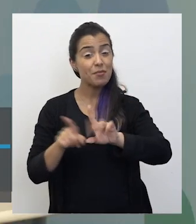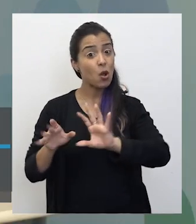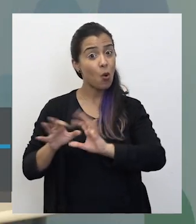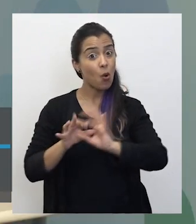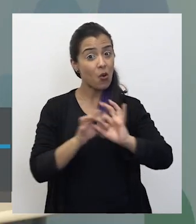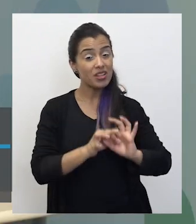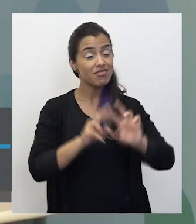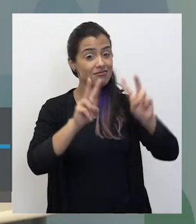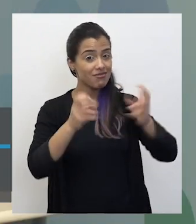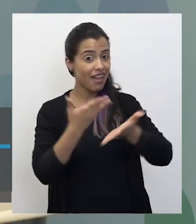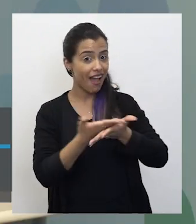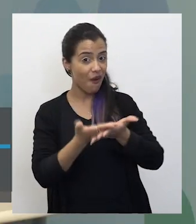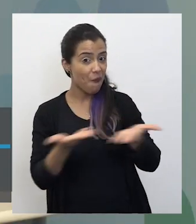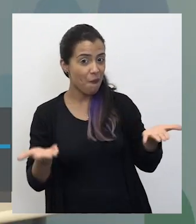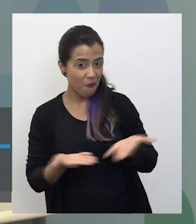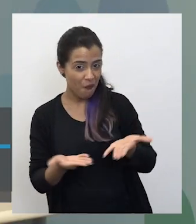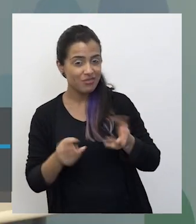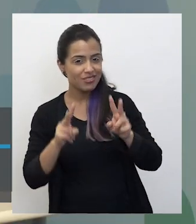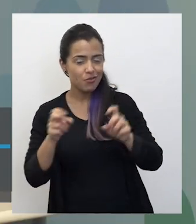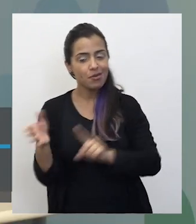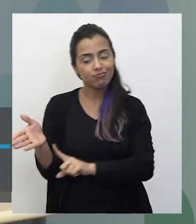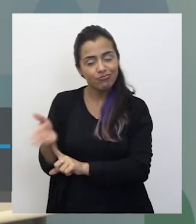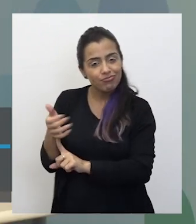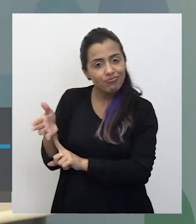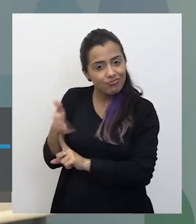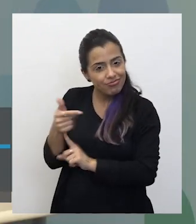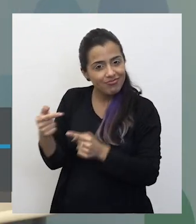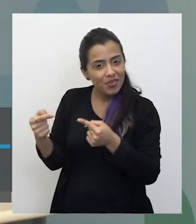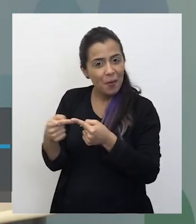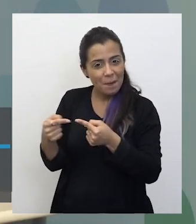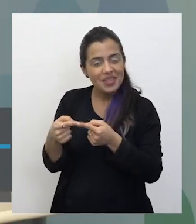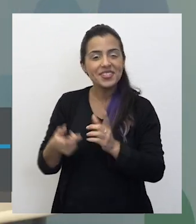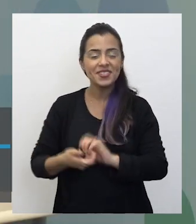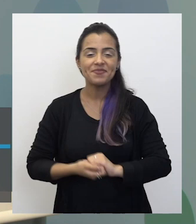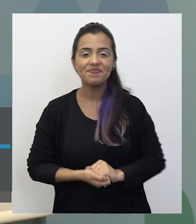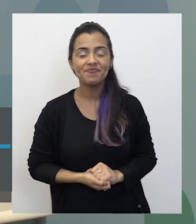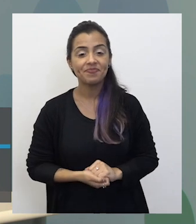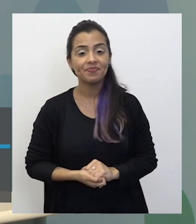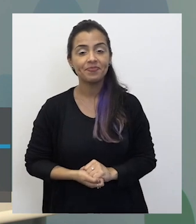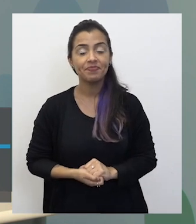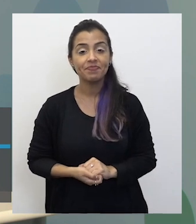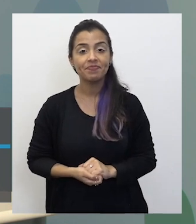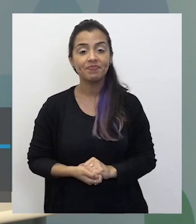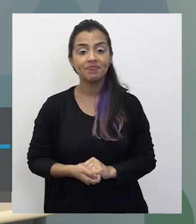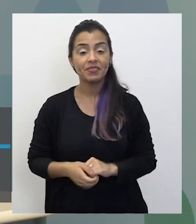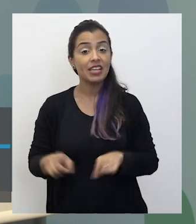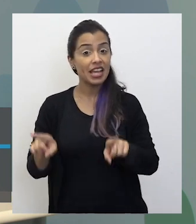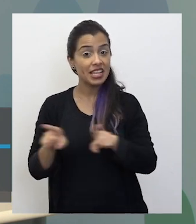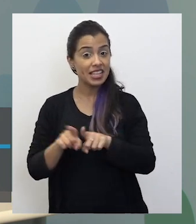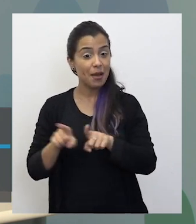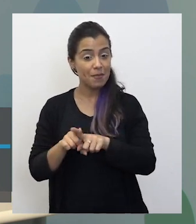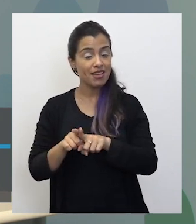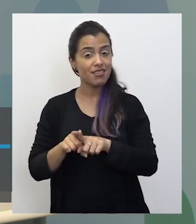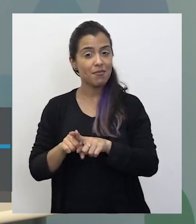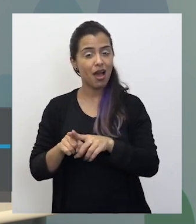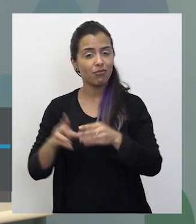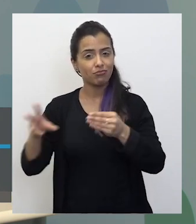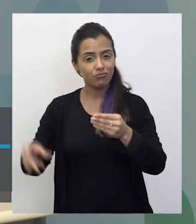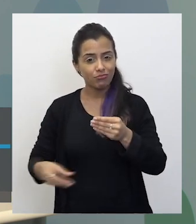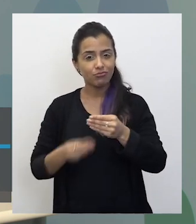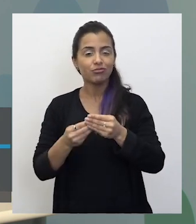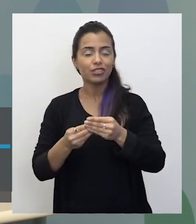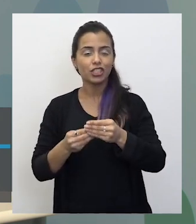contextualização envolvendo a questão das bandeiras, até dessa interdisciplinaridade com o componente curricular de educação física, que